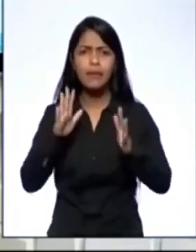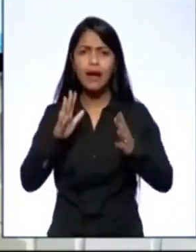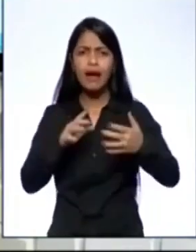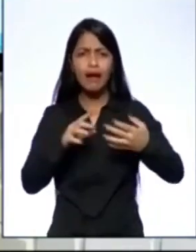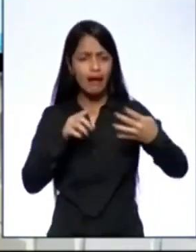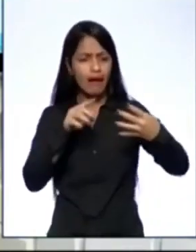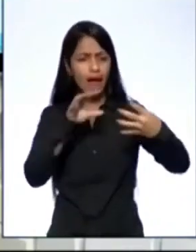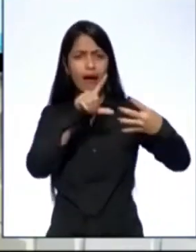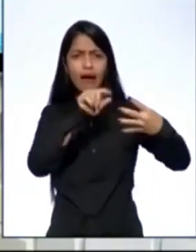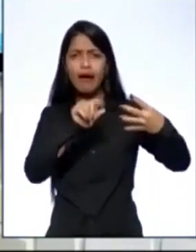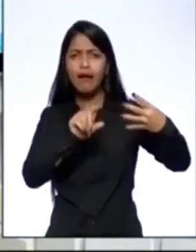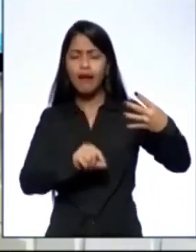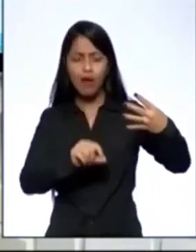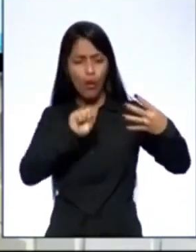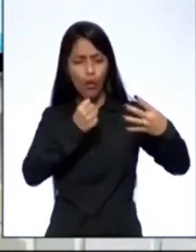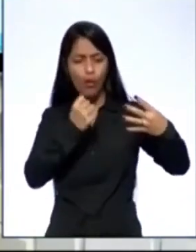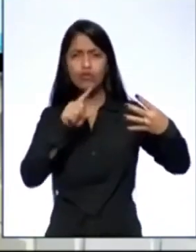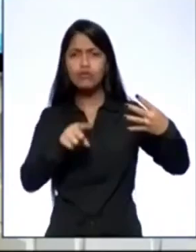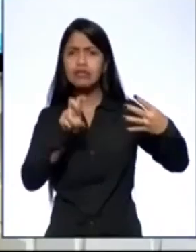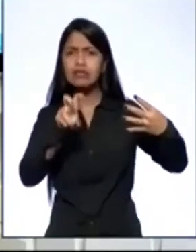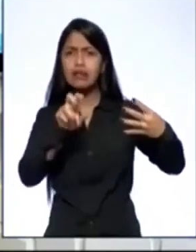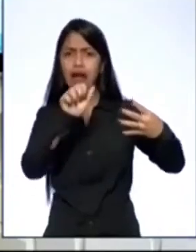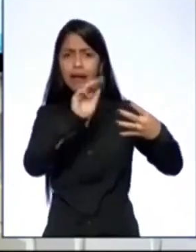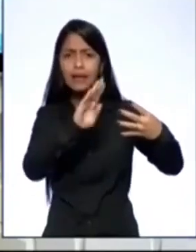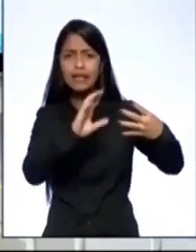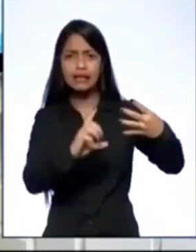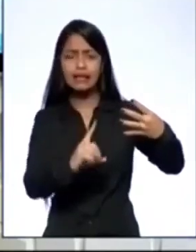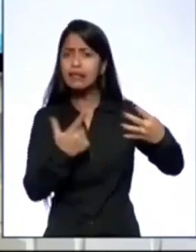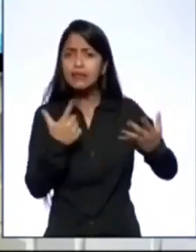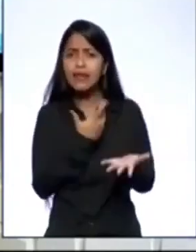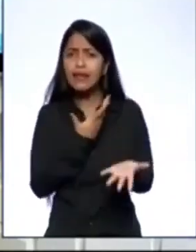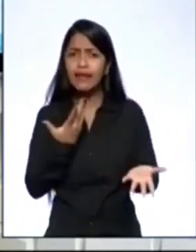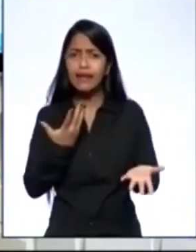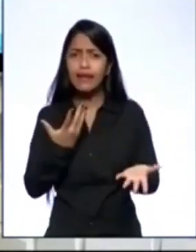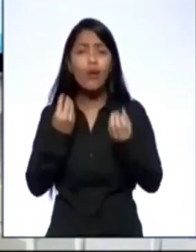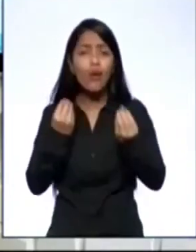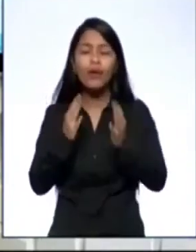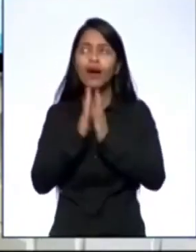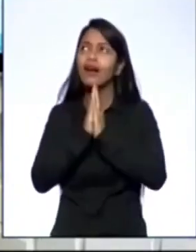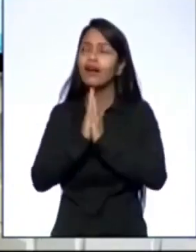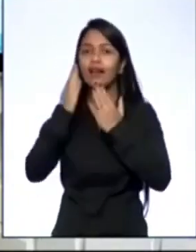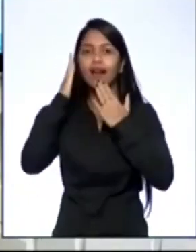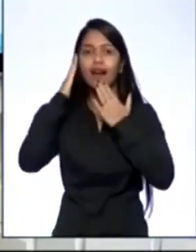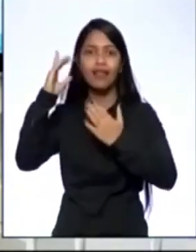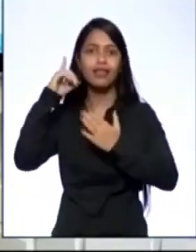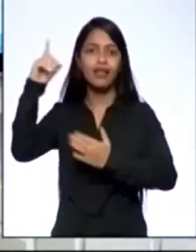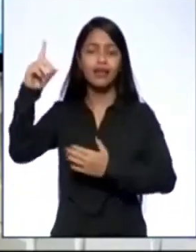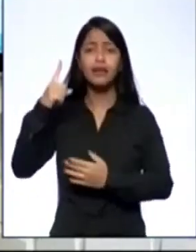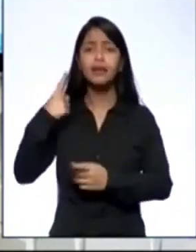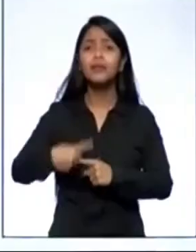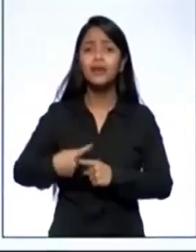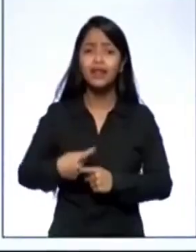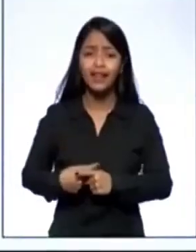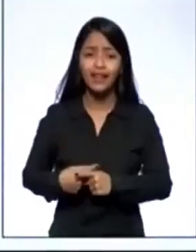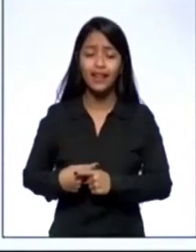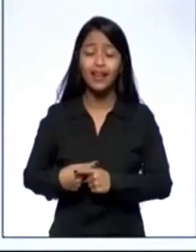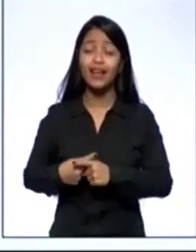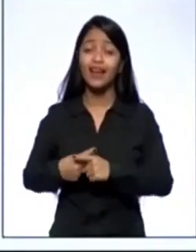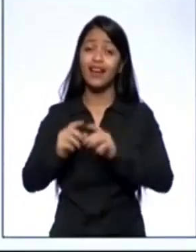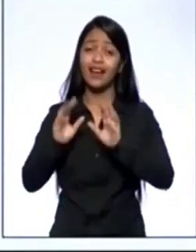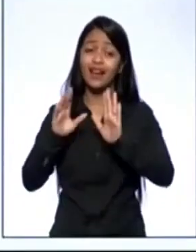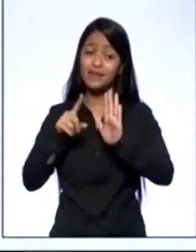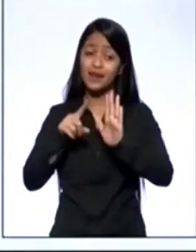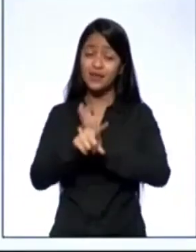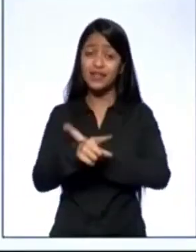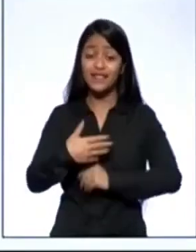alternativa 8,5 graças a Deus graças a Deus por quê Porque ele pede após